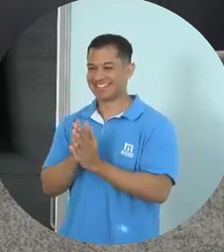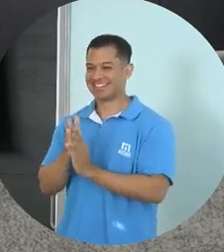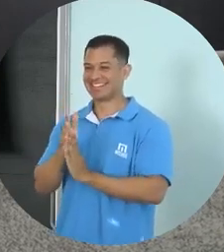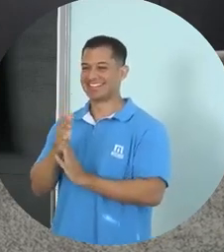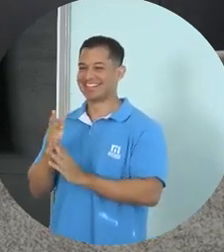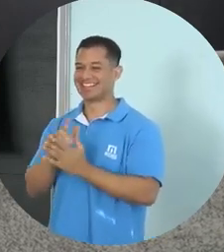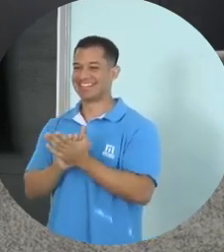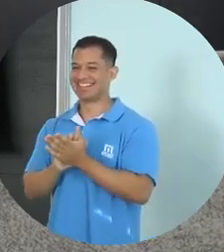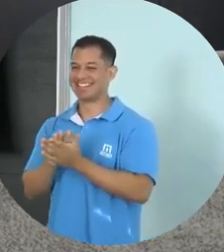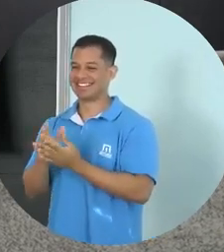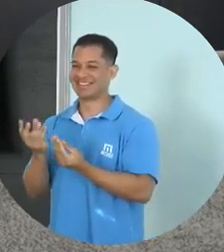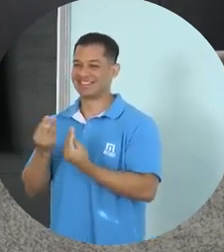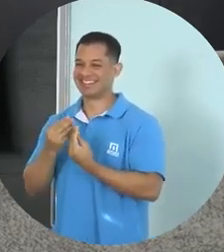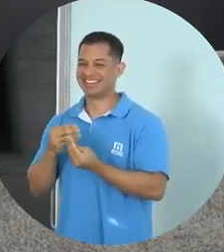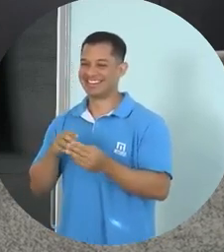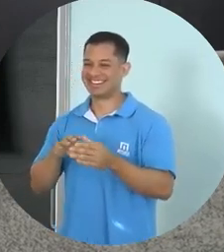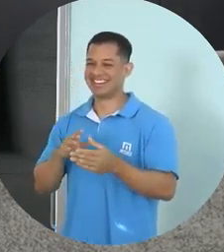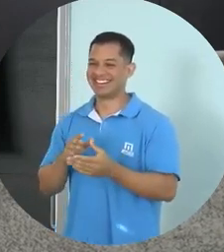contribui.